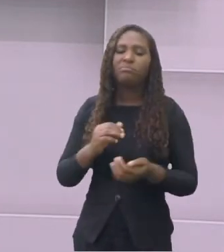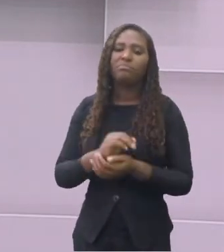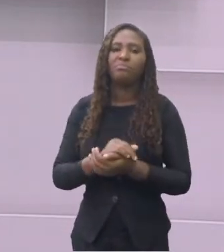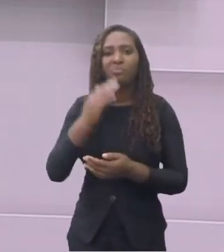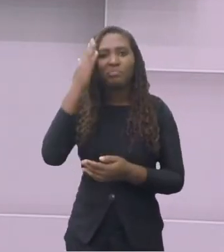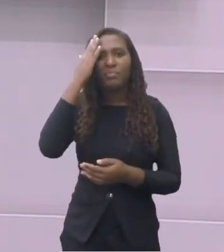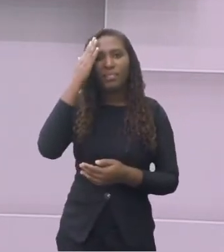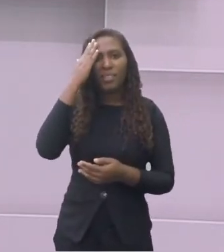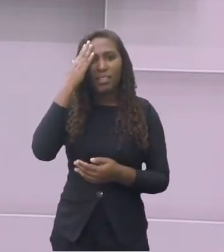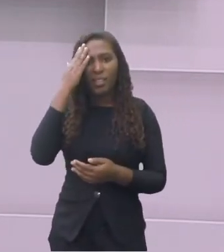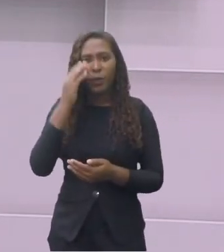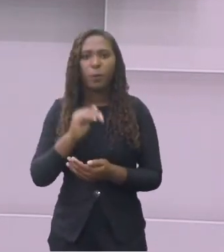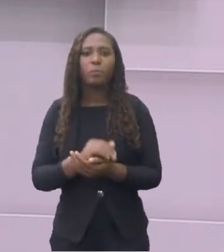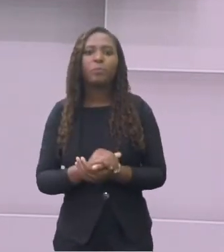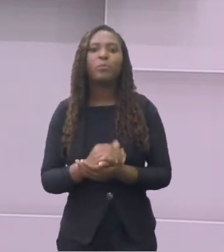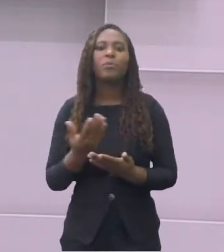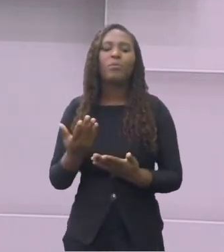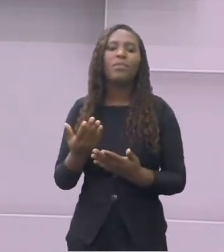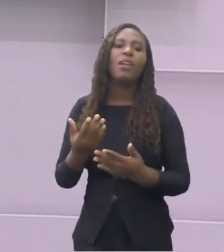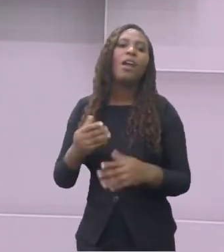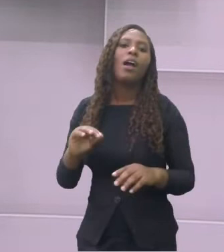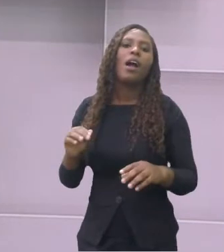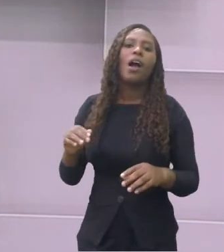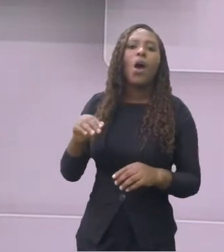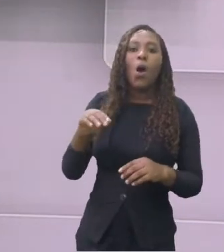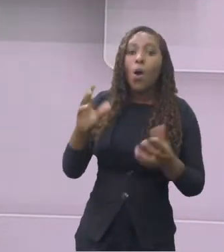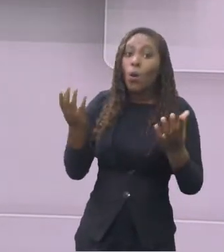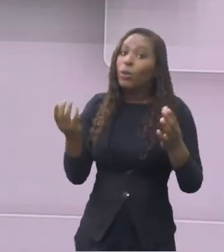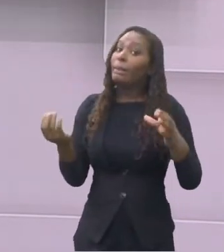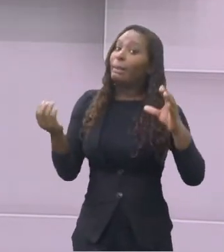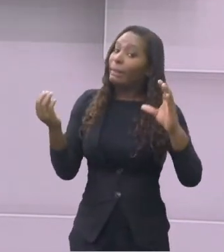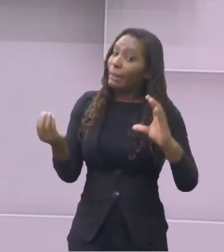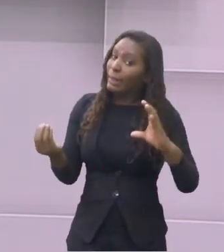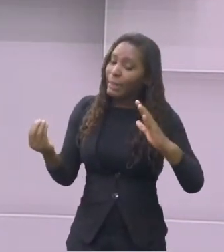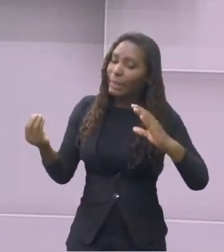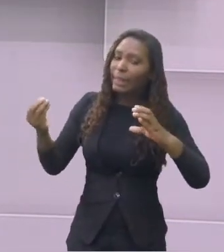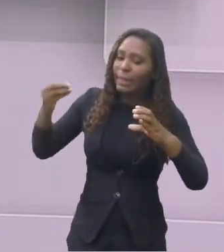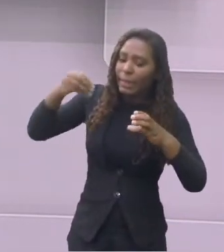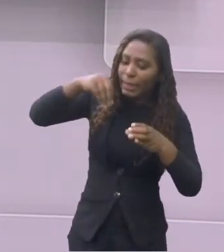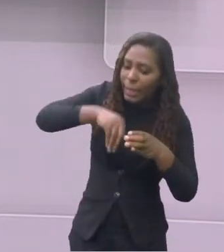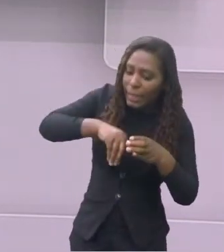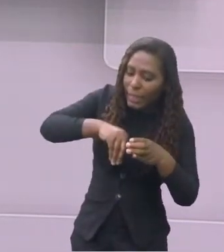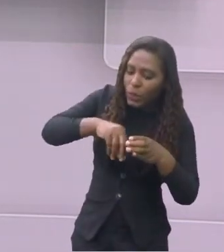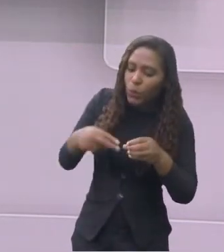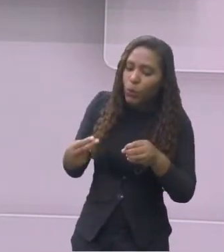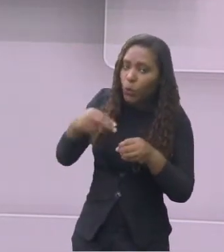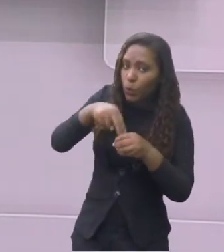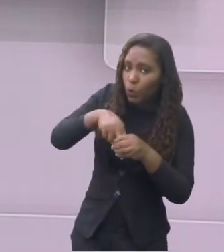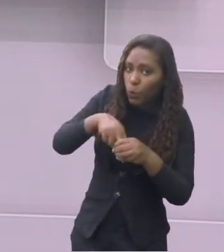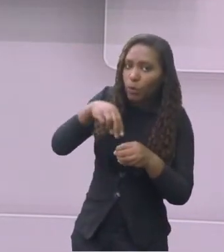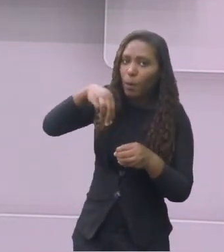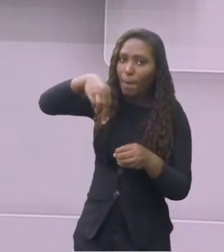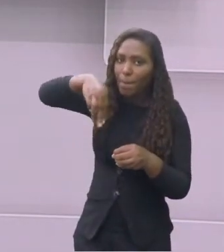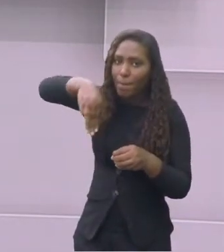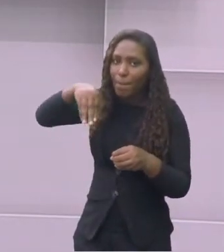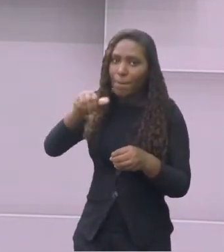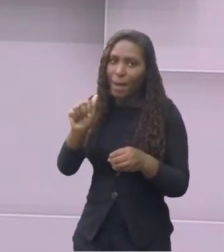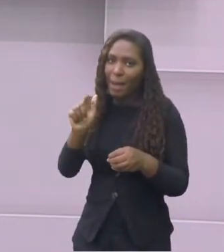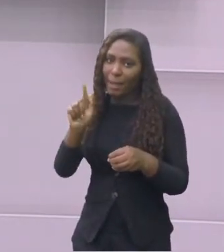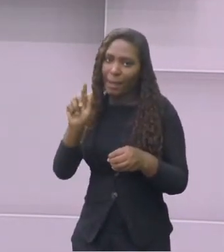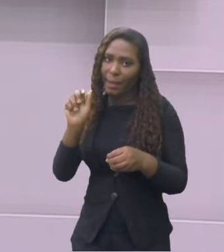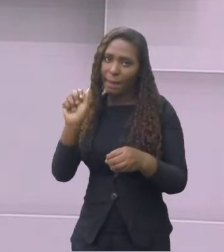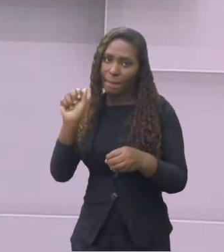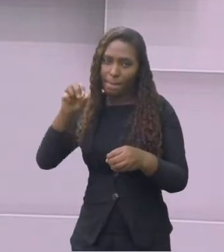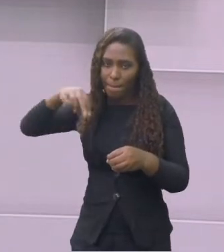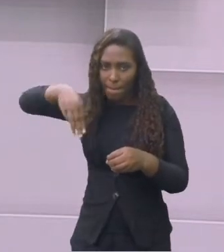as informações. Rocha magmática. Ou ela é vulcânica ou ela é plutônica. Qual